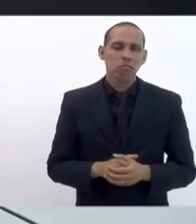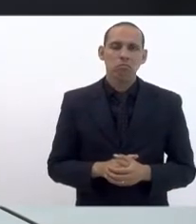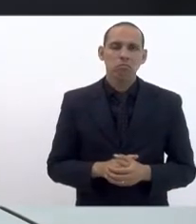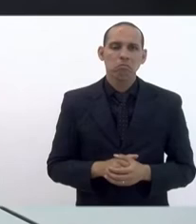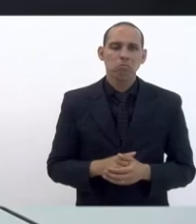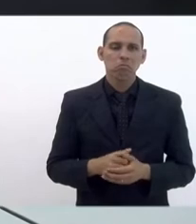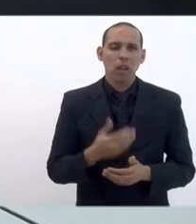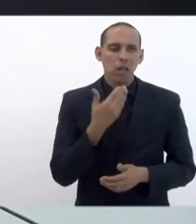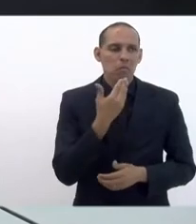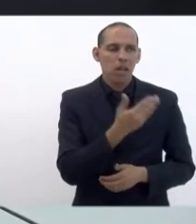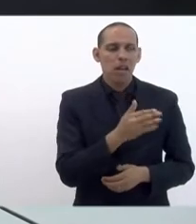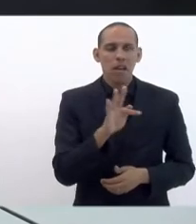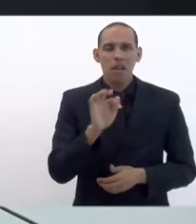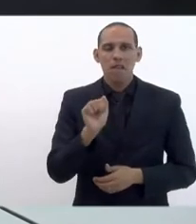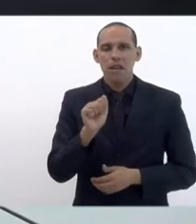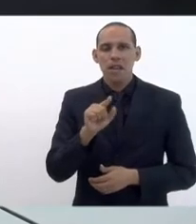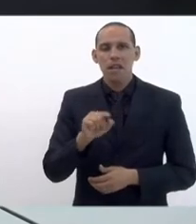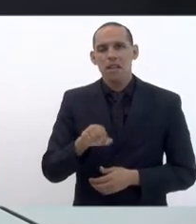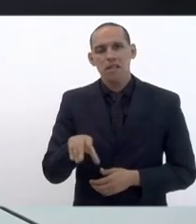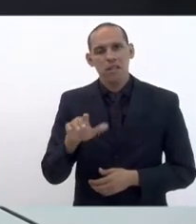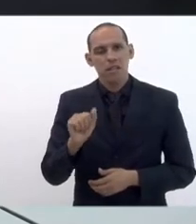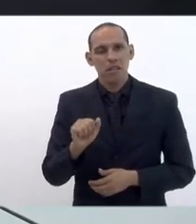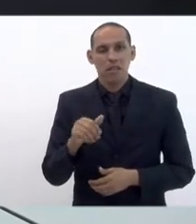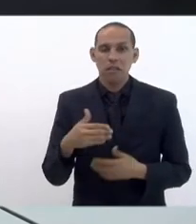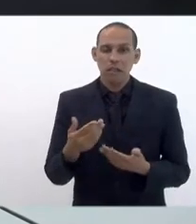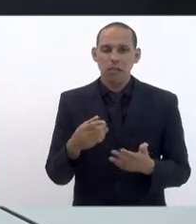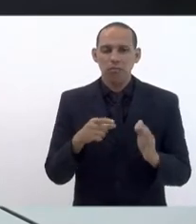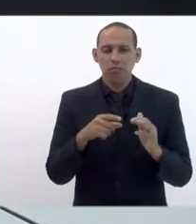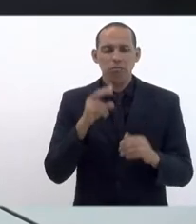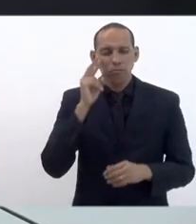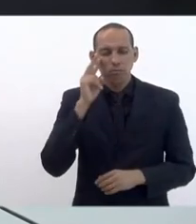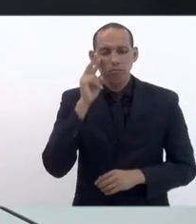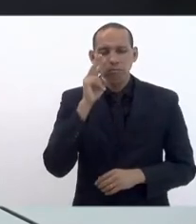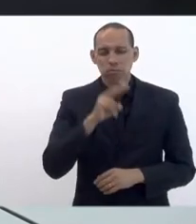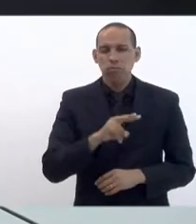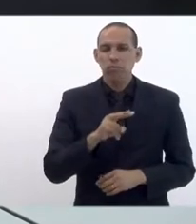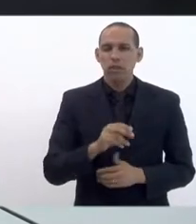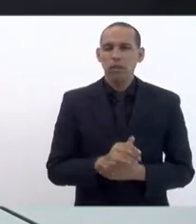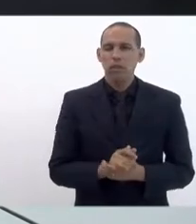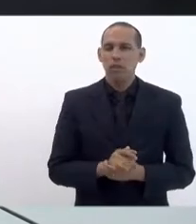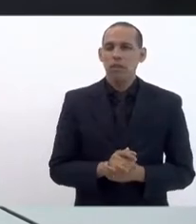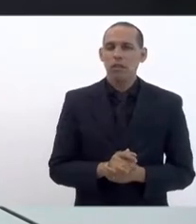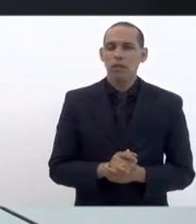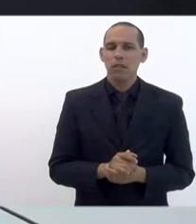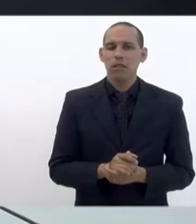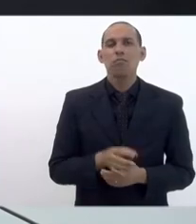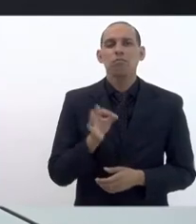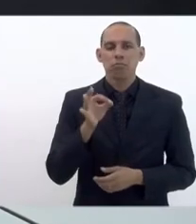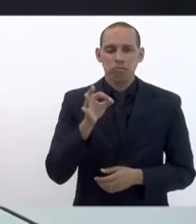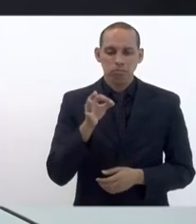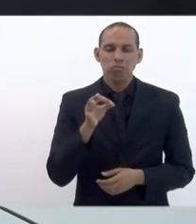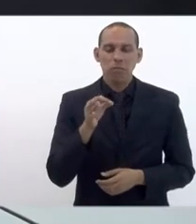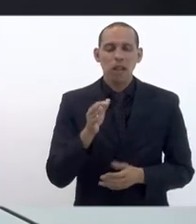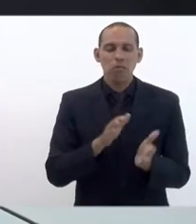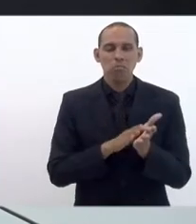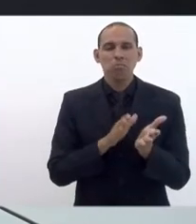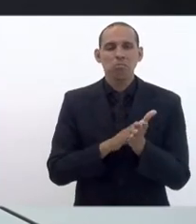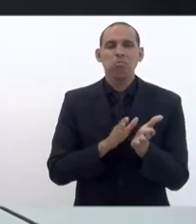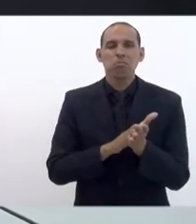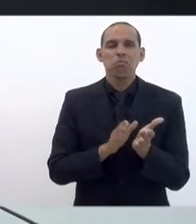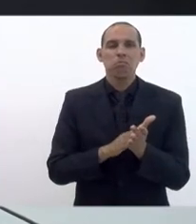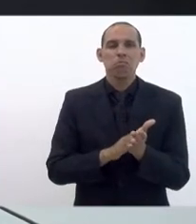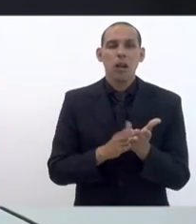Né? Vamos verificar. Eu vou telefonar para você, só para diluir essa dúvida. E faço um elogio aqui ao